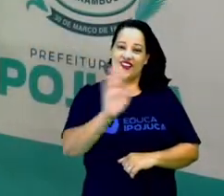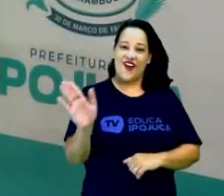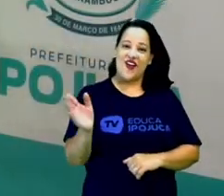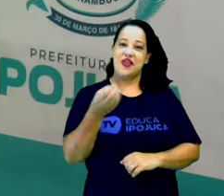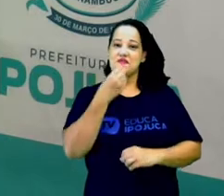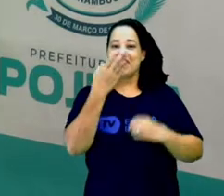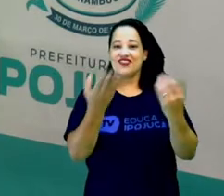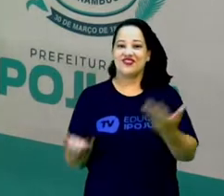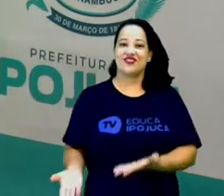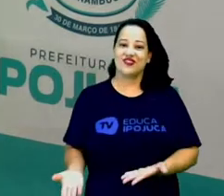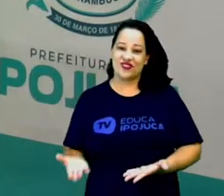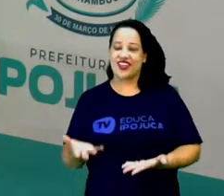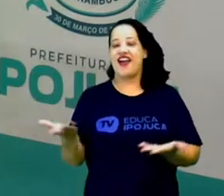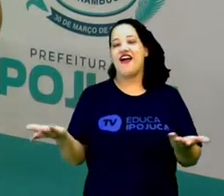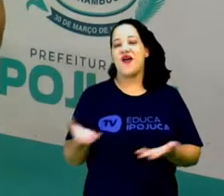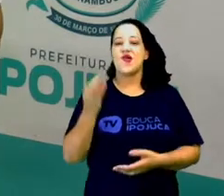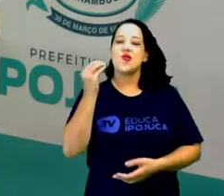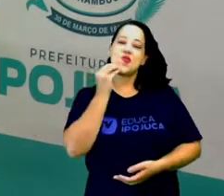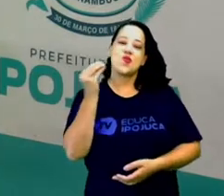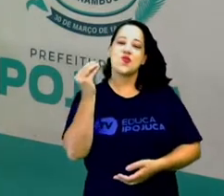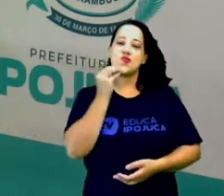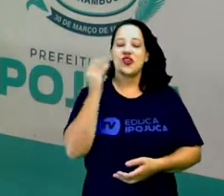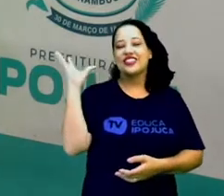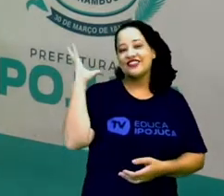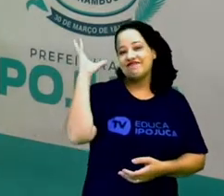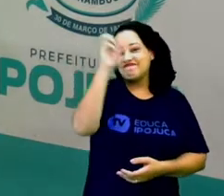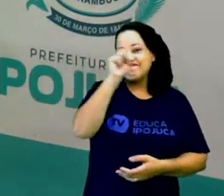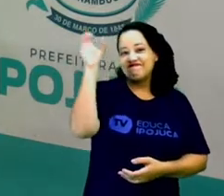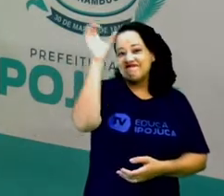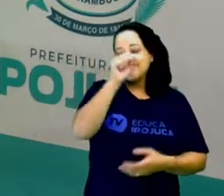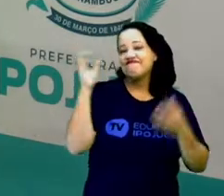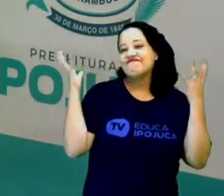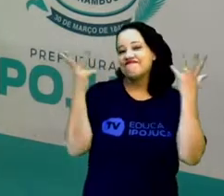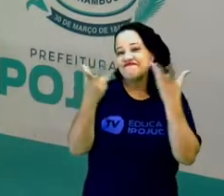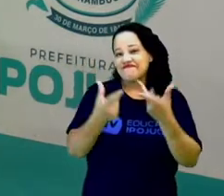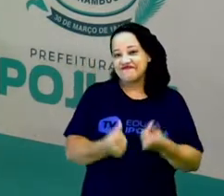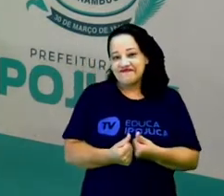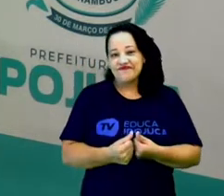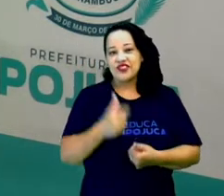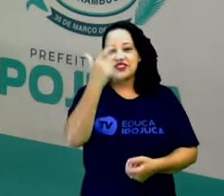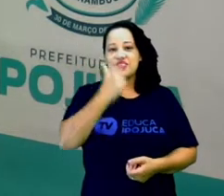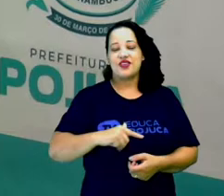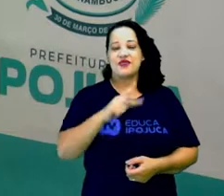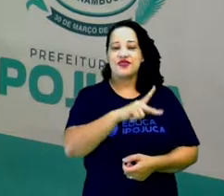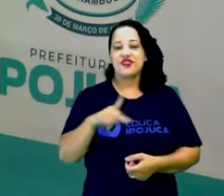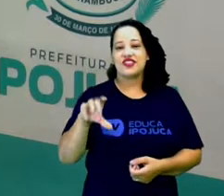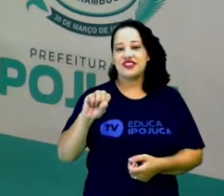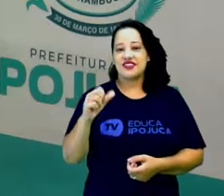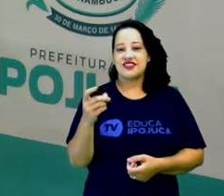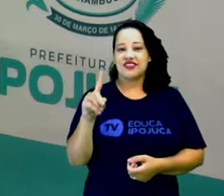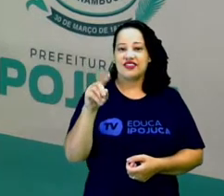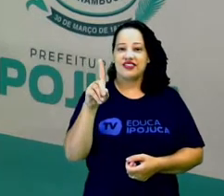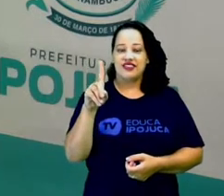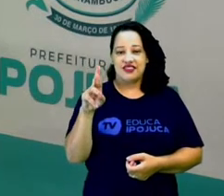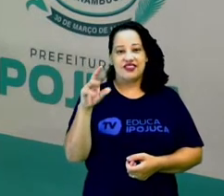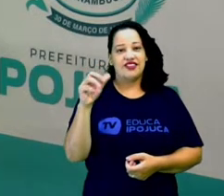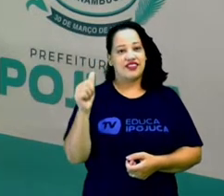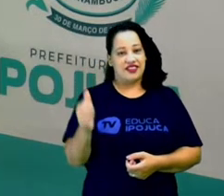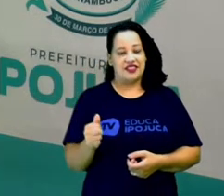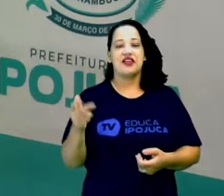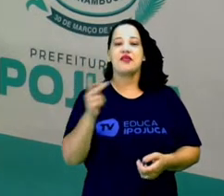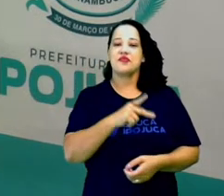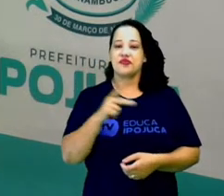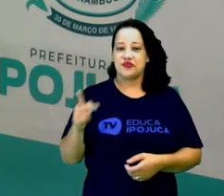Olá, sejam bem-vindos a mais uma incrível oportunidade de aprendizagem. Eu sou a professora Sandra Lopes e estou com vocês na EJA